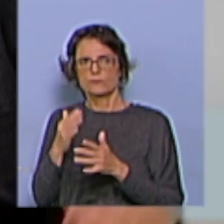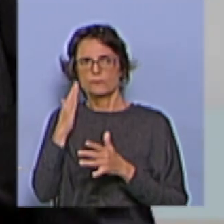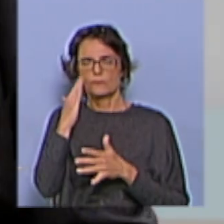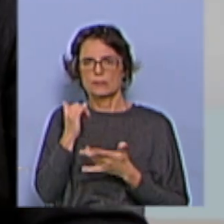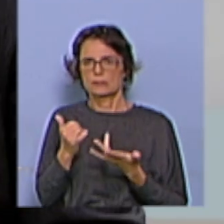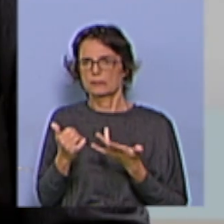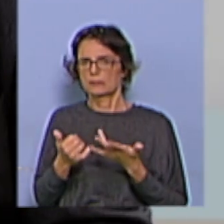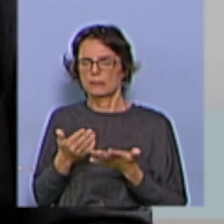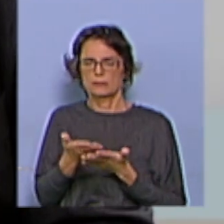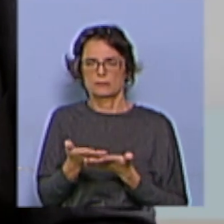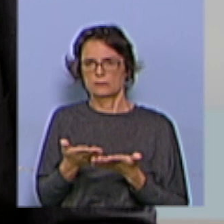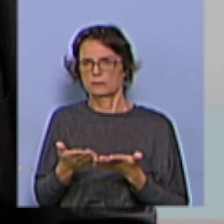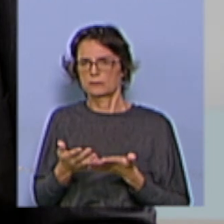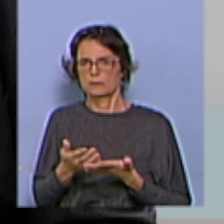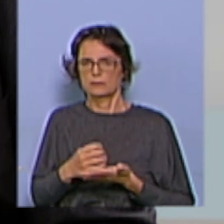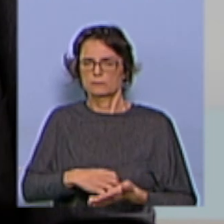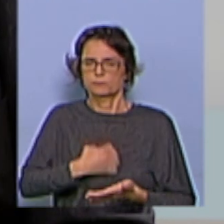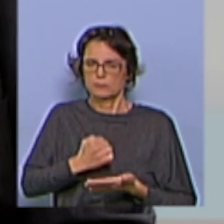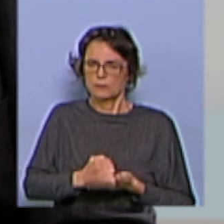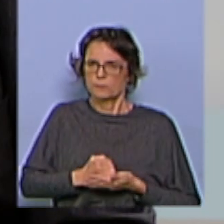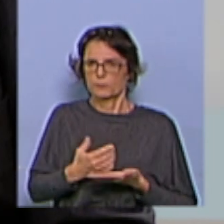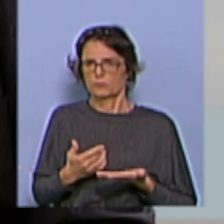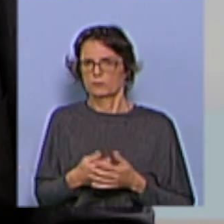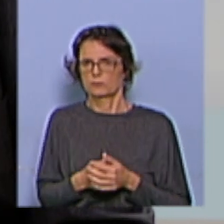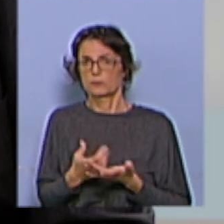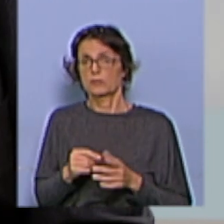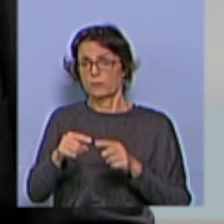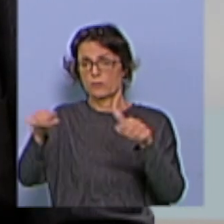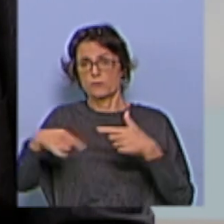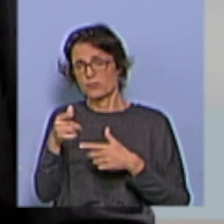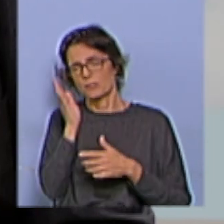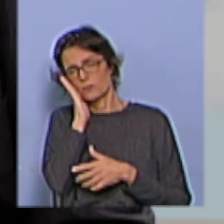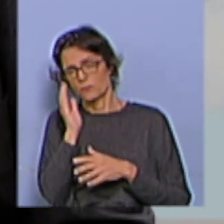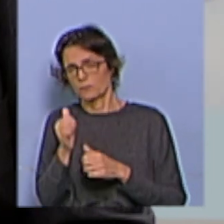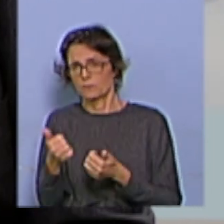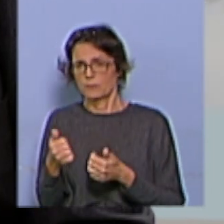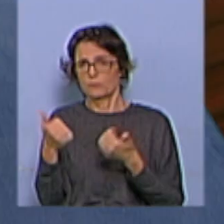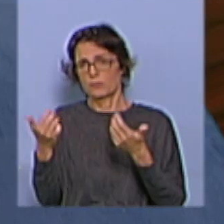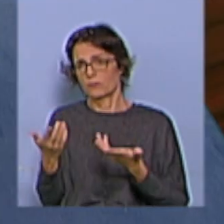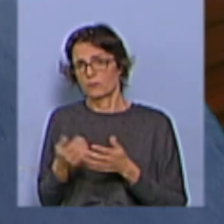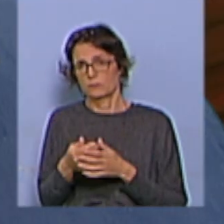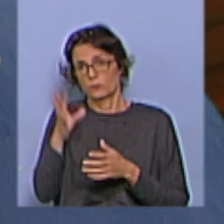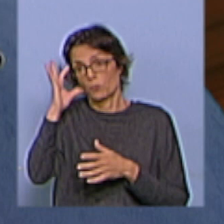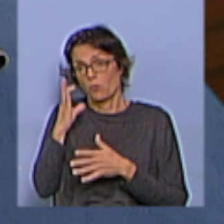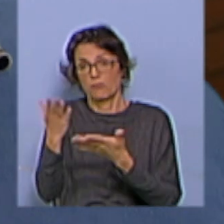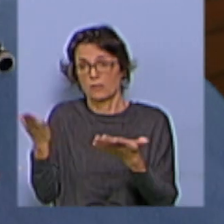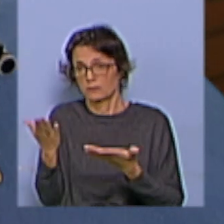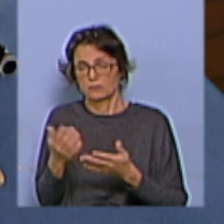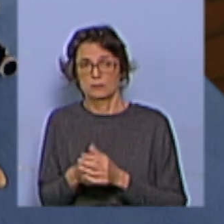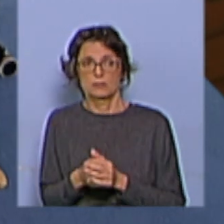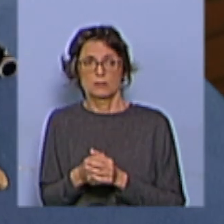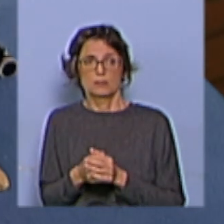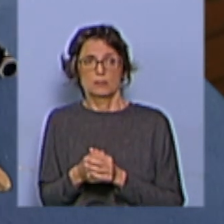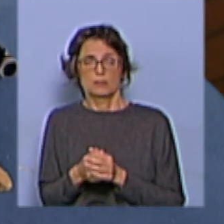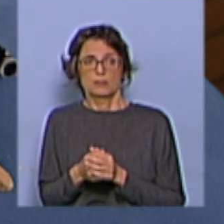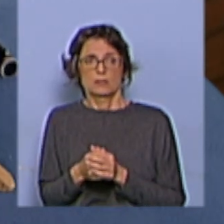depois eles dormirem, etc. Como aconteceu noutros, a nível de hotéis, etc. Percebeu-se também que a ciência é